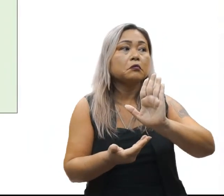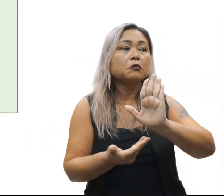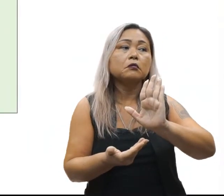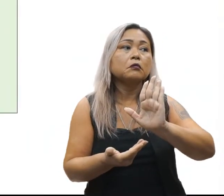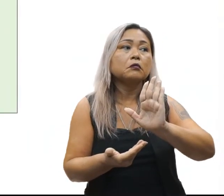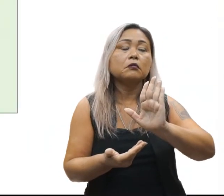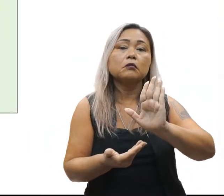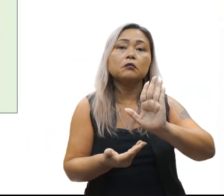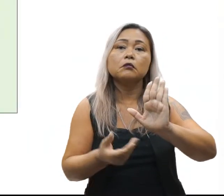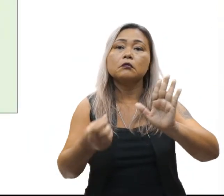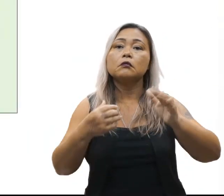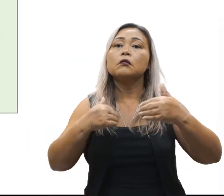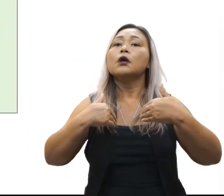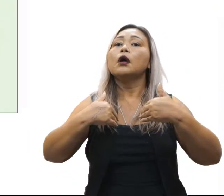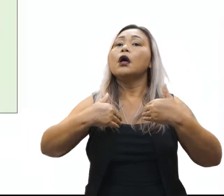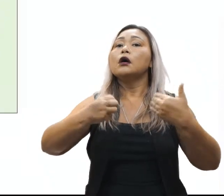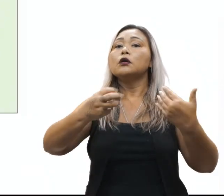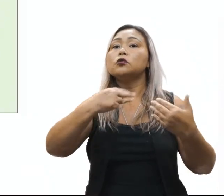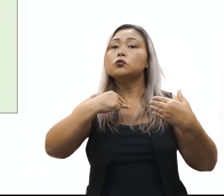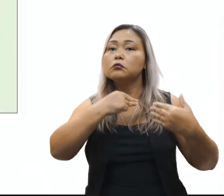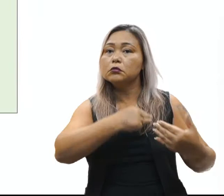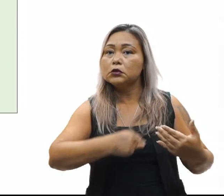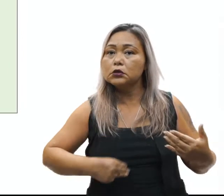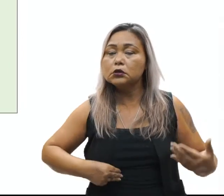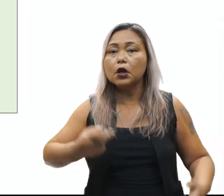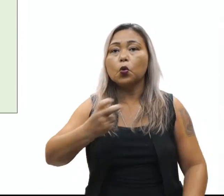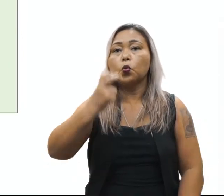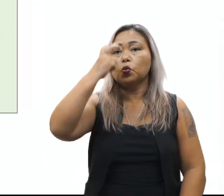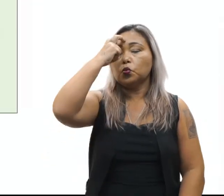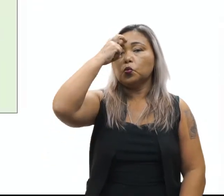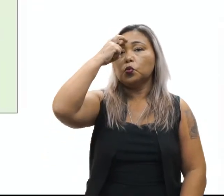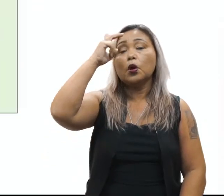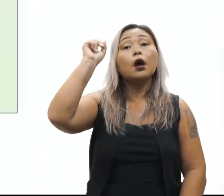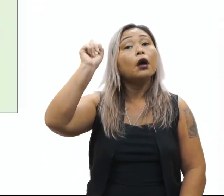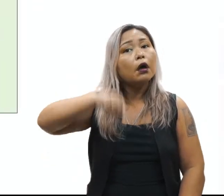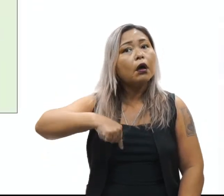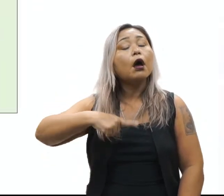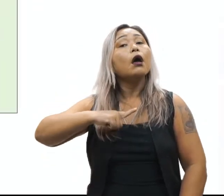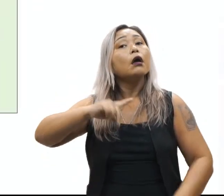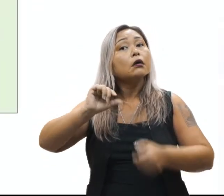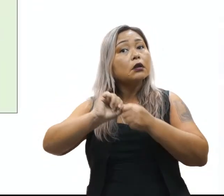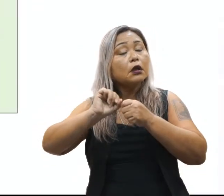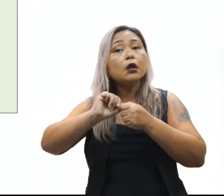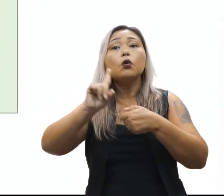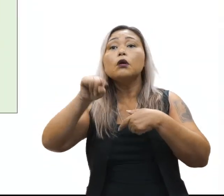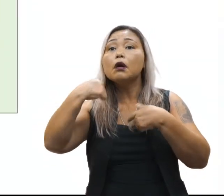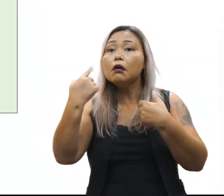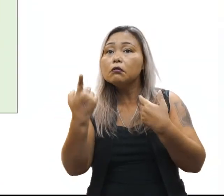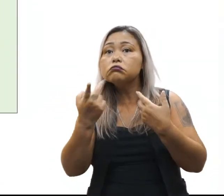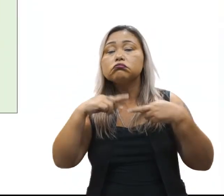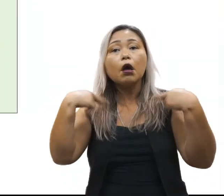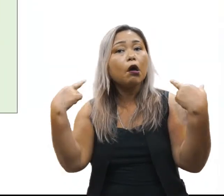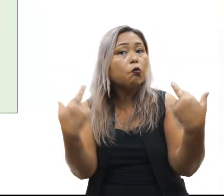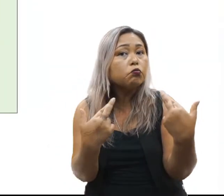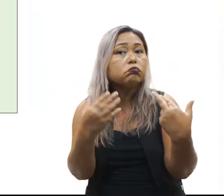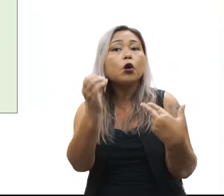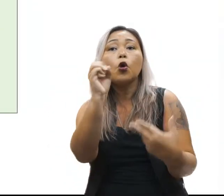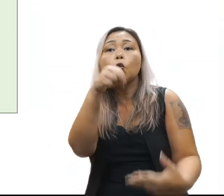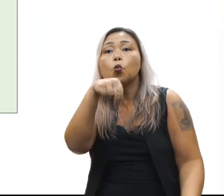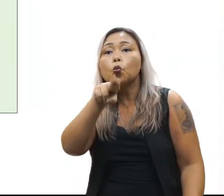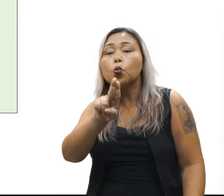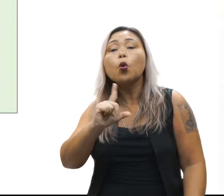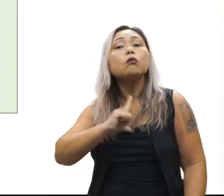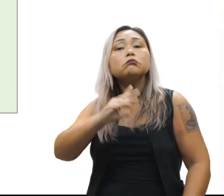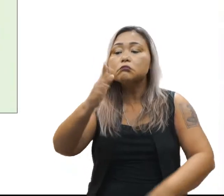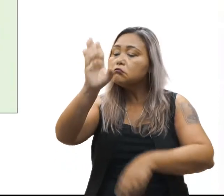do ministro da Cultura na época, que deu o que falar na reunião da ONU. Então, a gente tem aí o Brasil